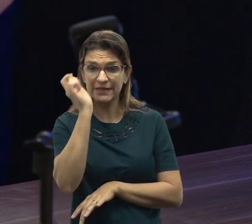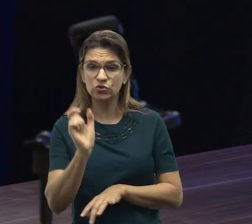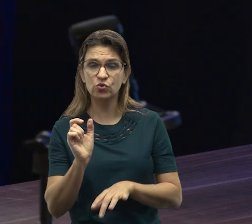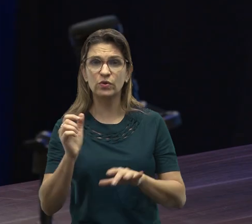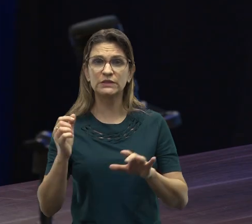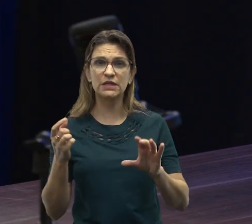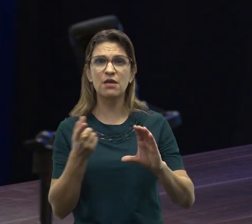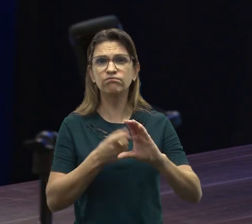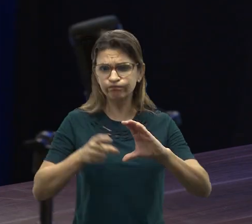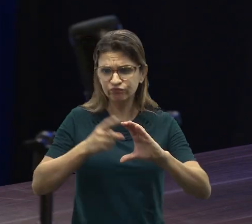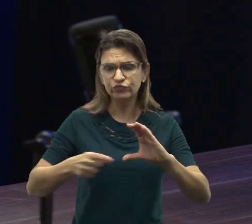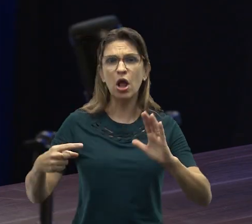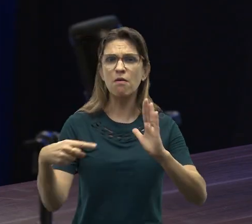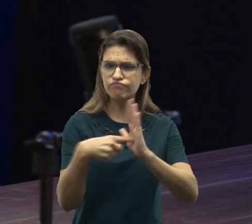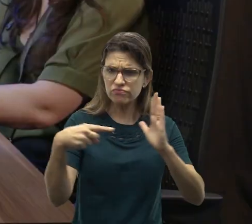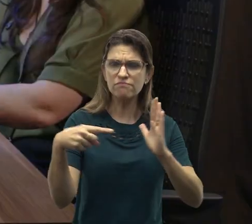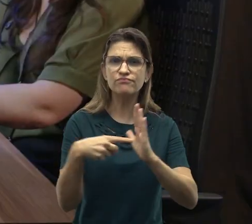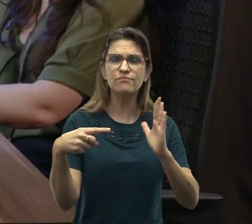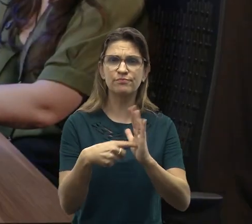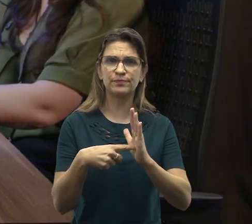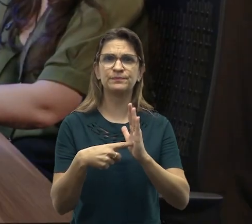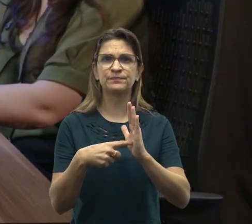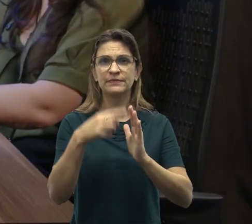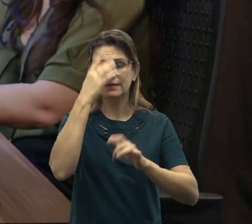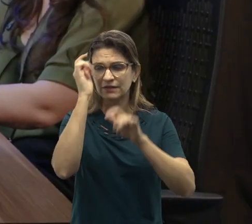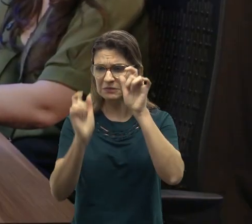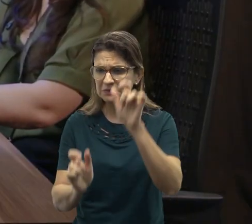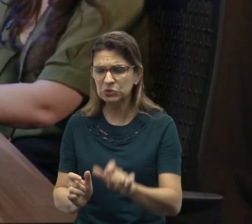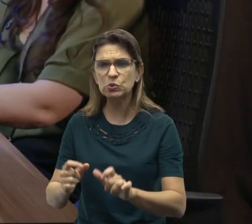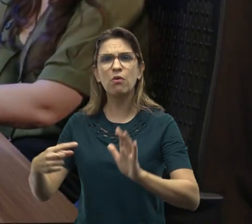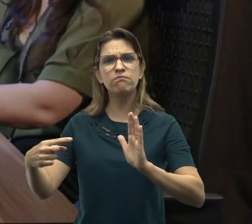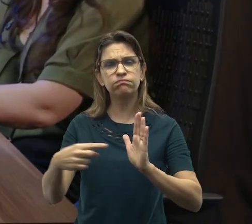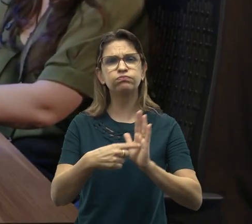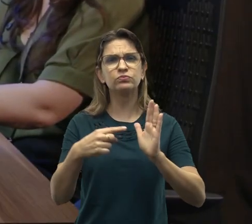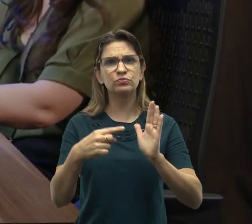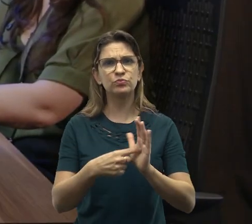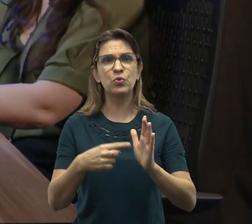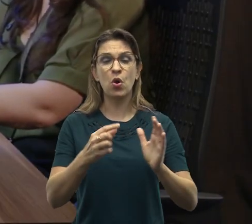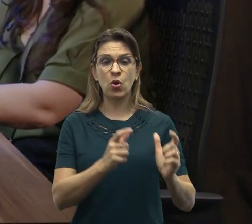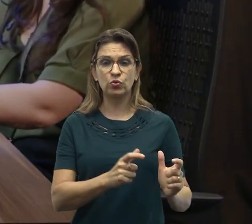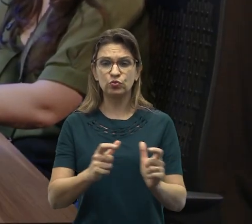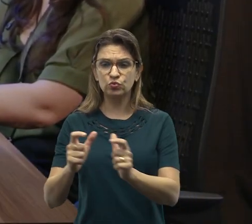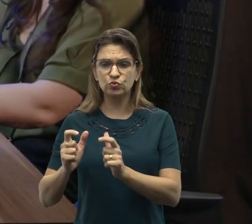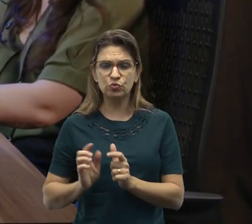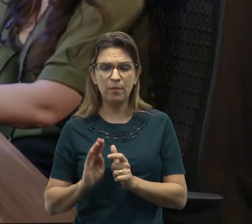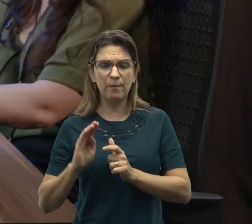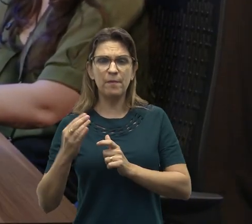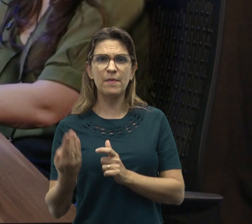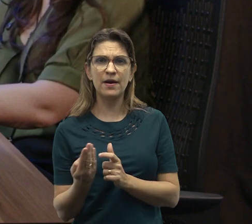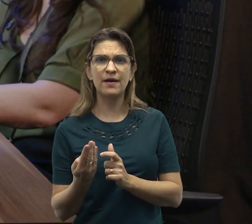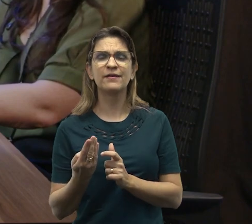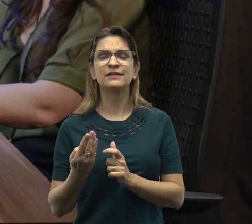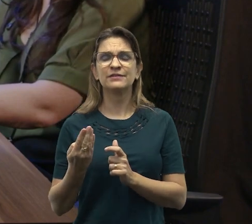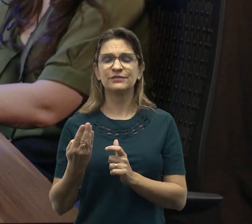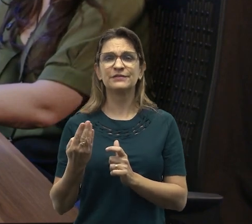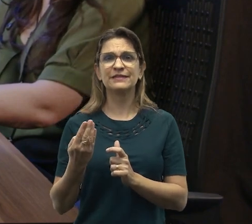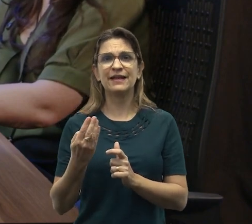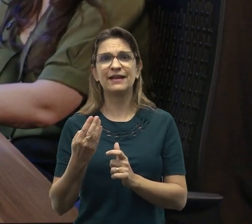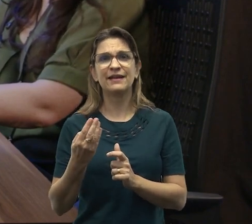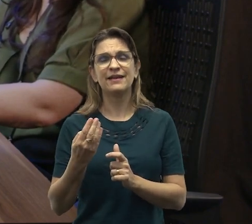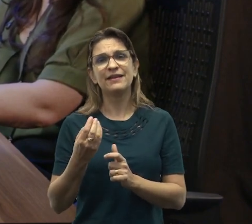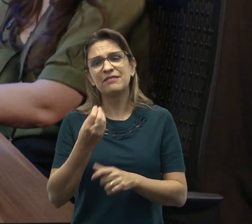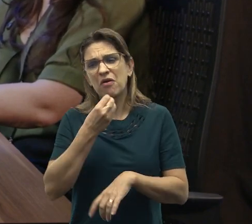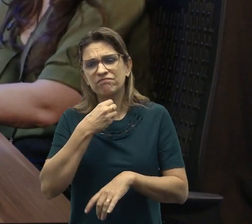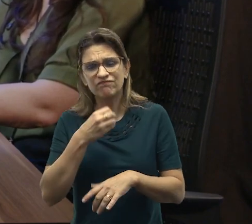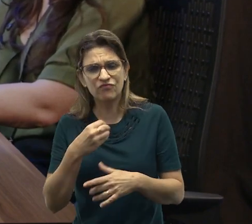linhas mais problemáticas, dos bairros mais problemáticos em termos de assistência do transporte. A gente fez uma